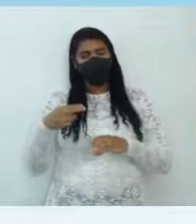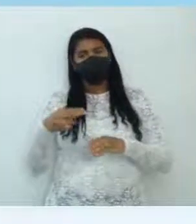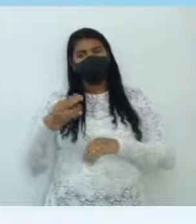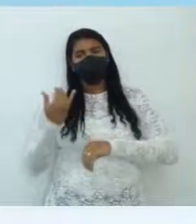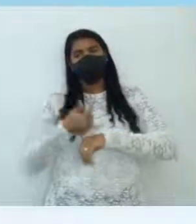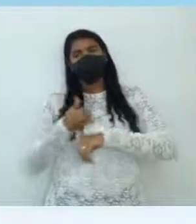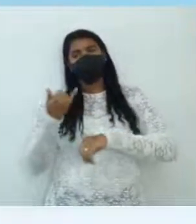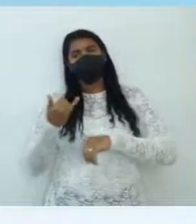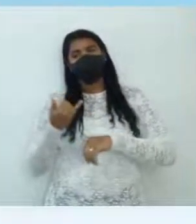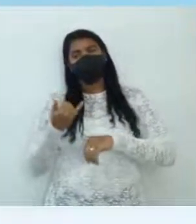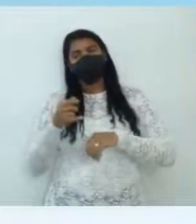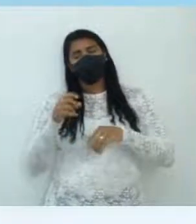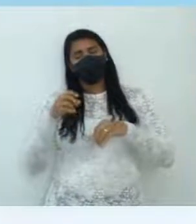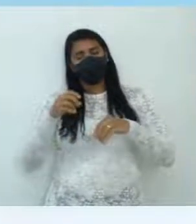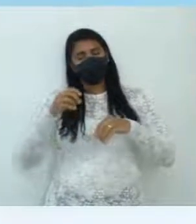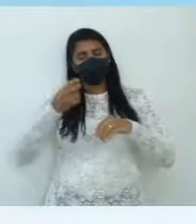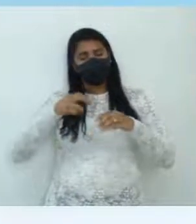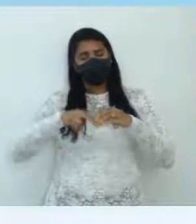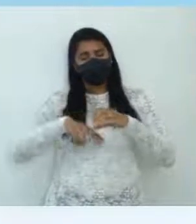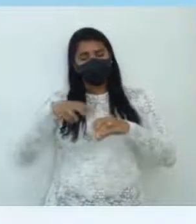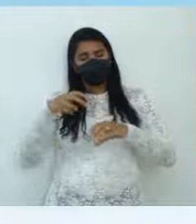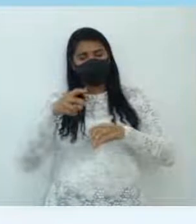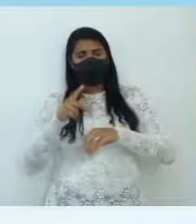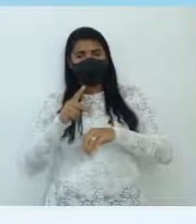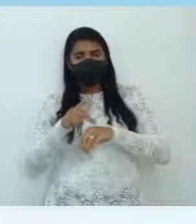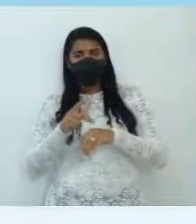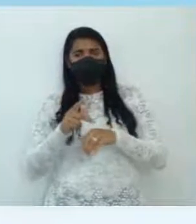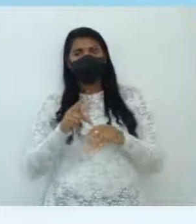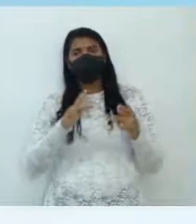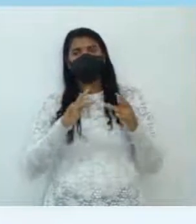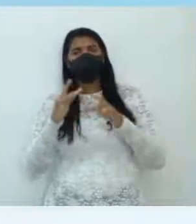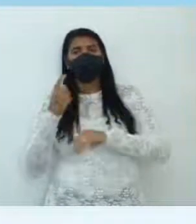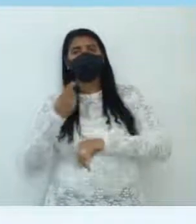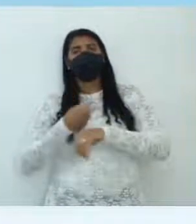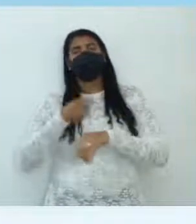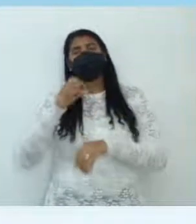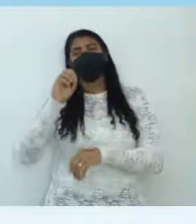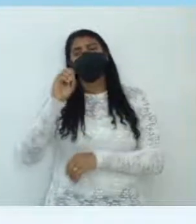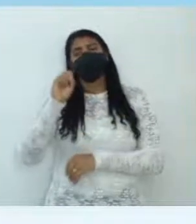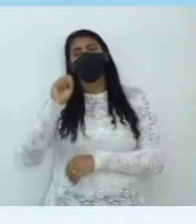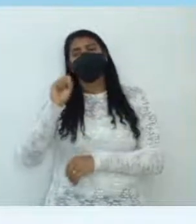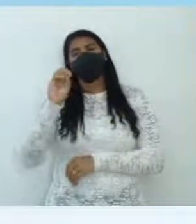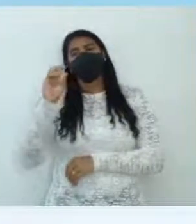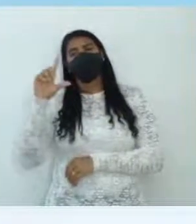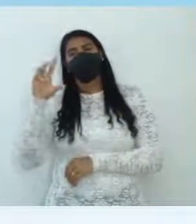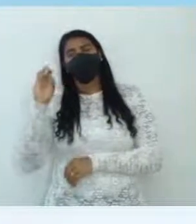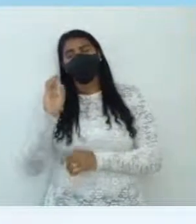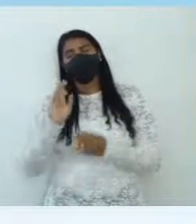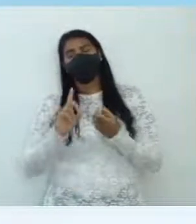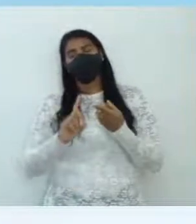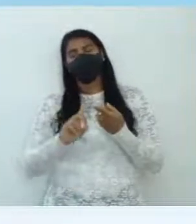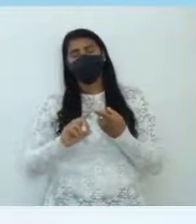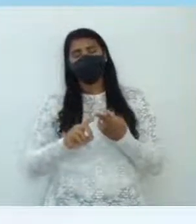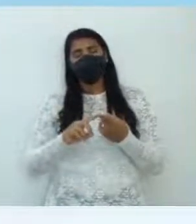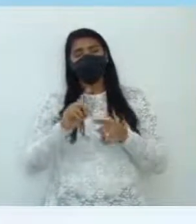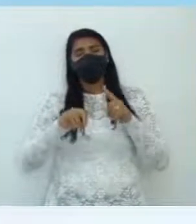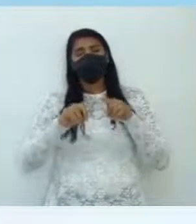minérios. Temos também a contaminação do solo por elementos que são